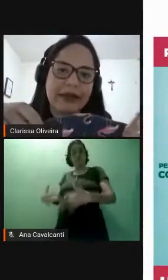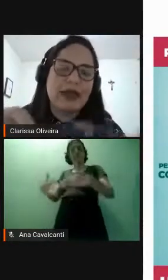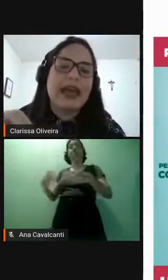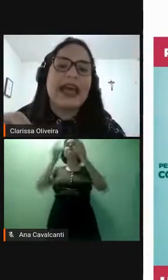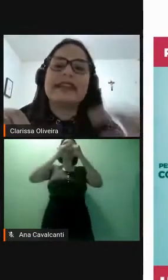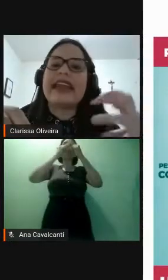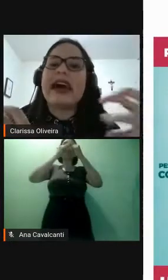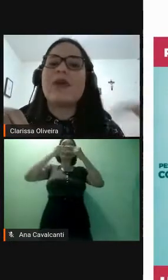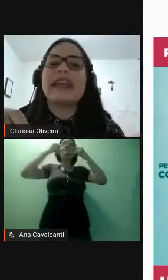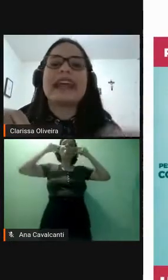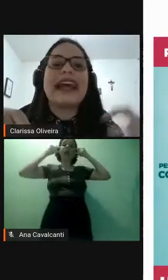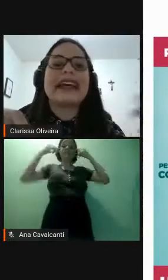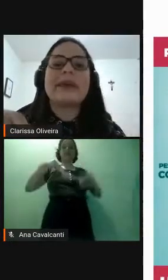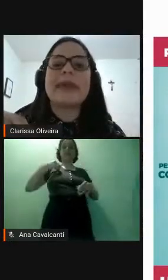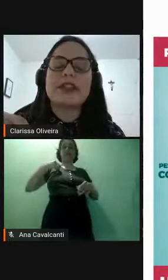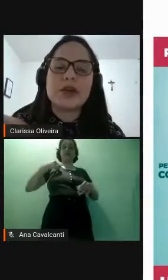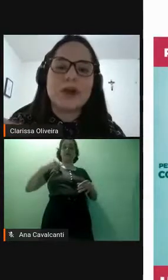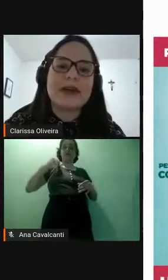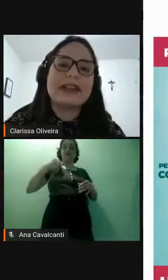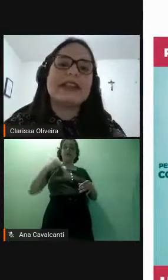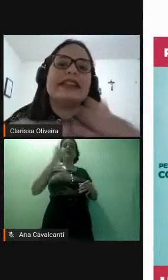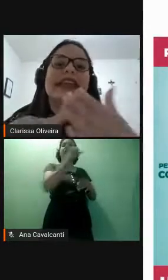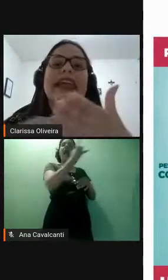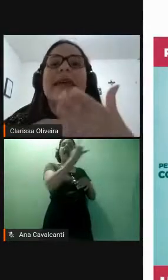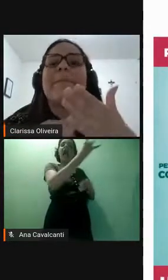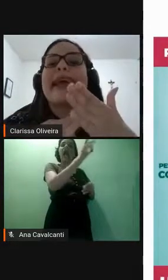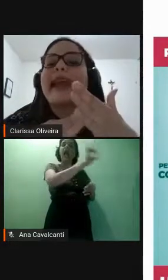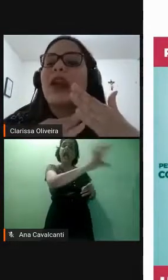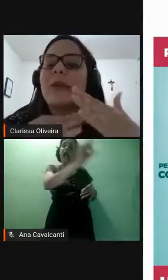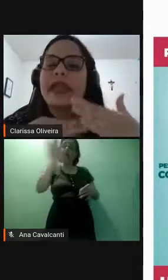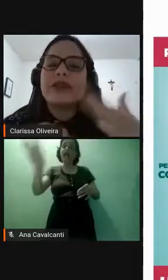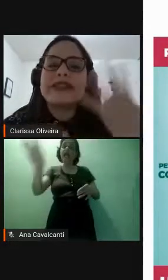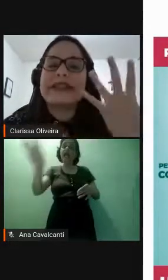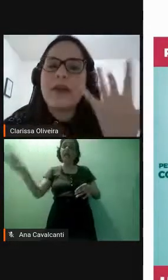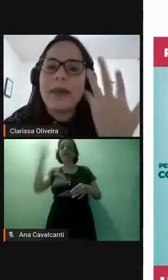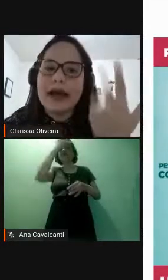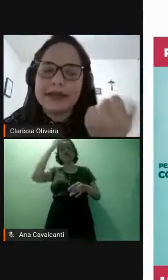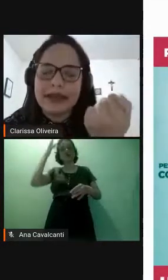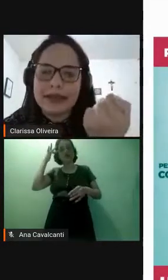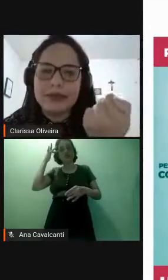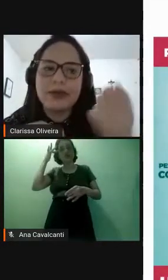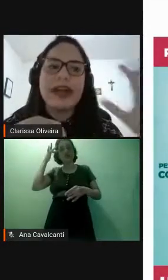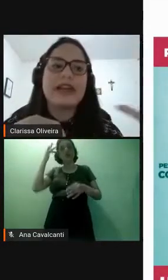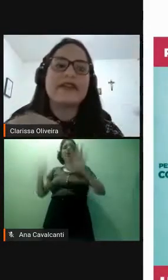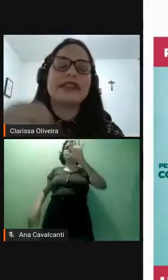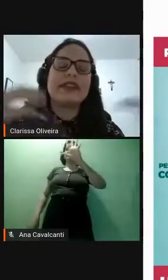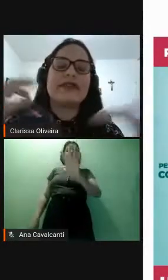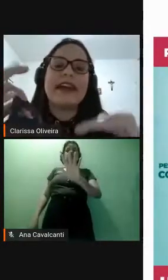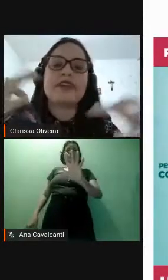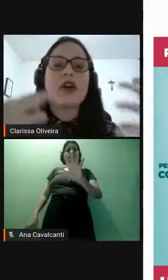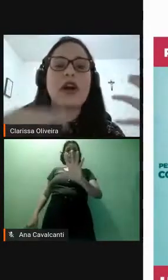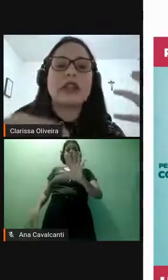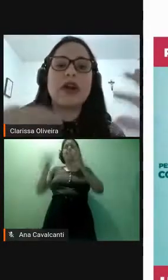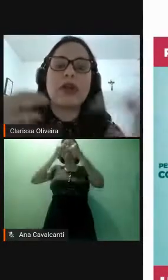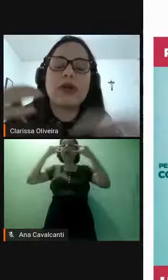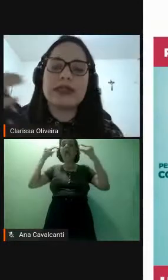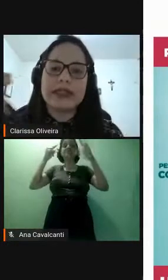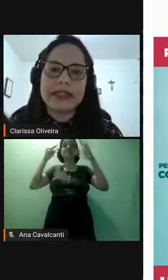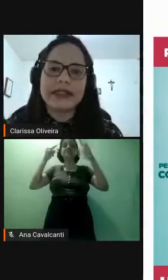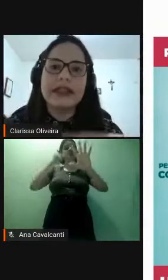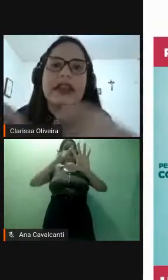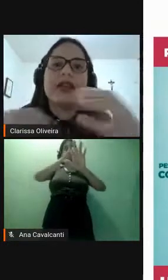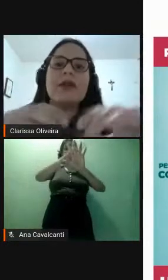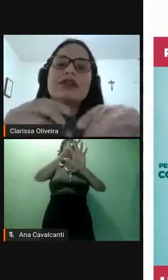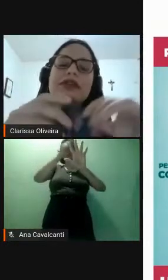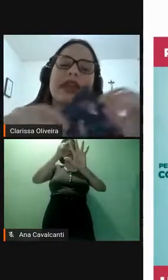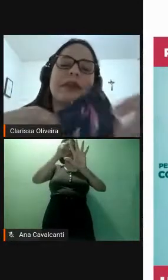máscara é ideal que cada pessoa tenha pelo menos 5 máscaras, porque aí você vai trocando ao longo do